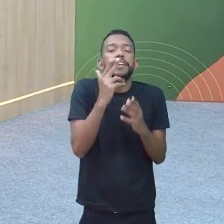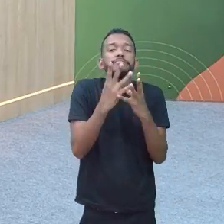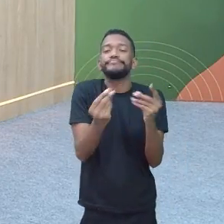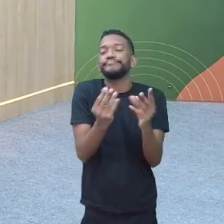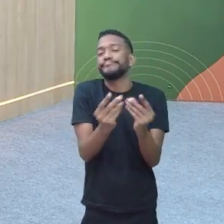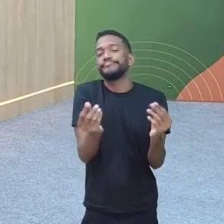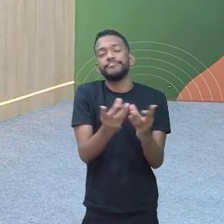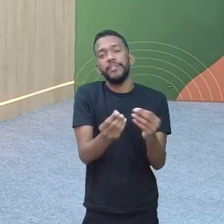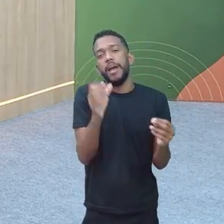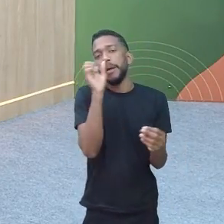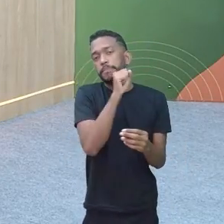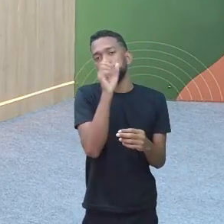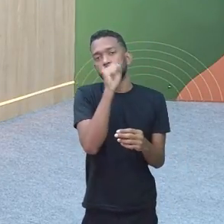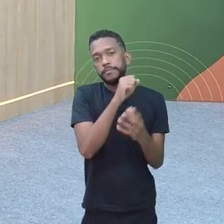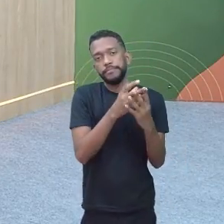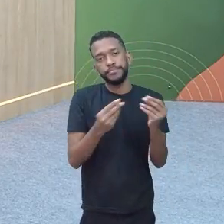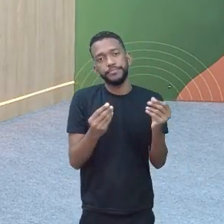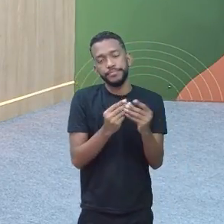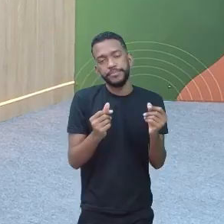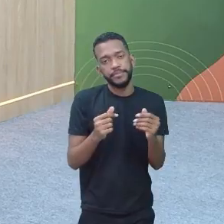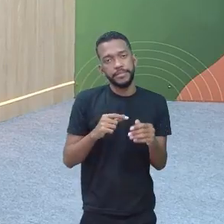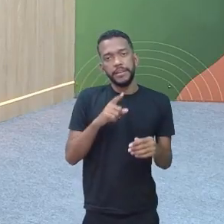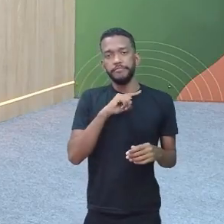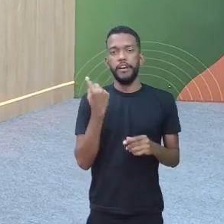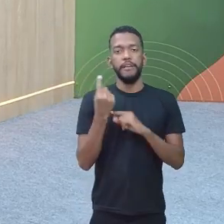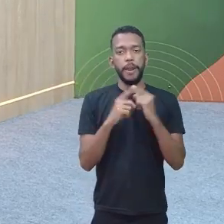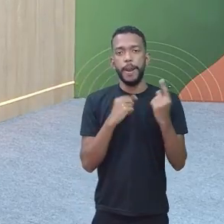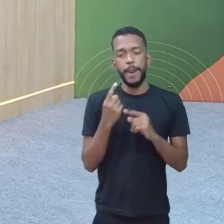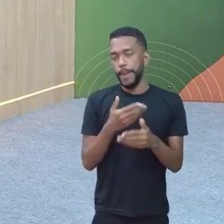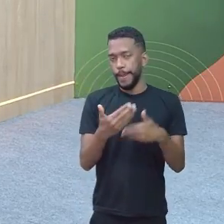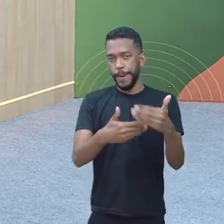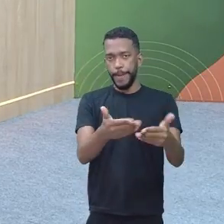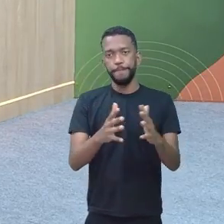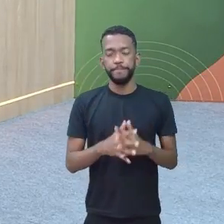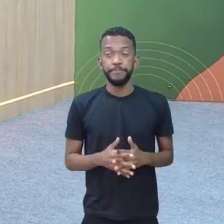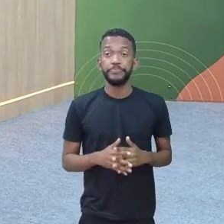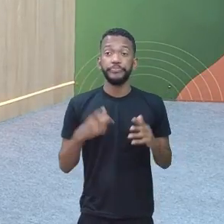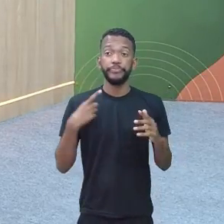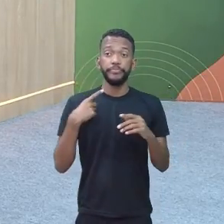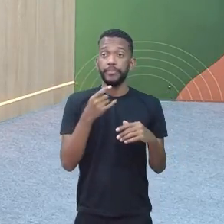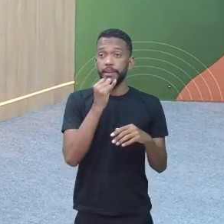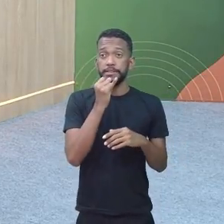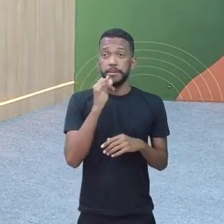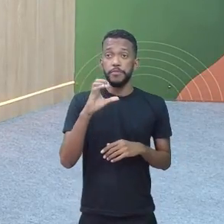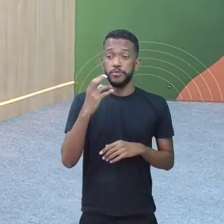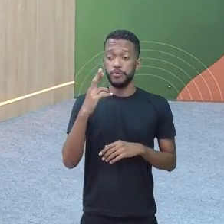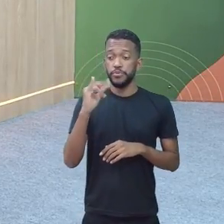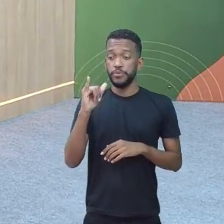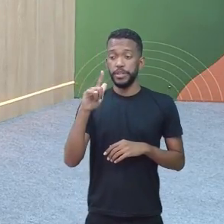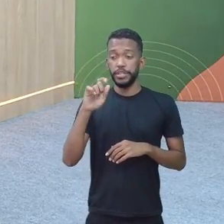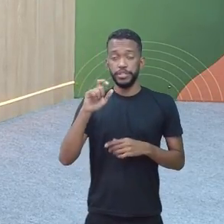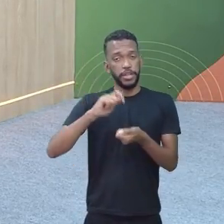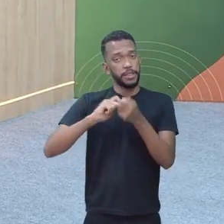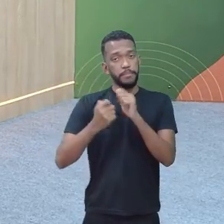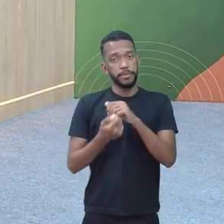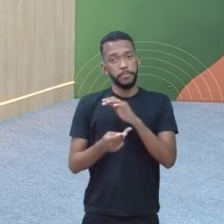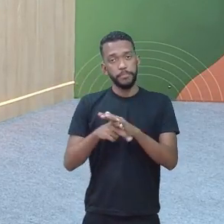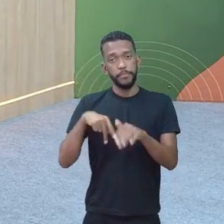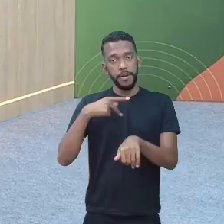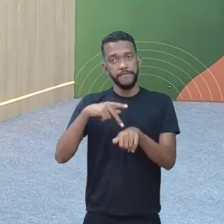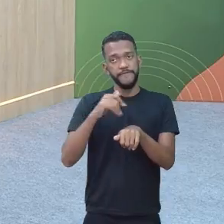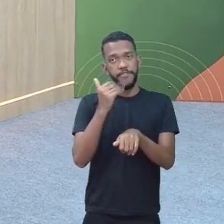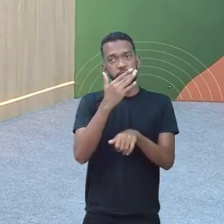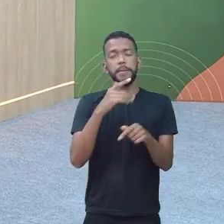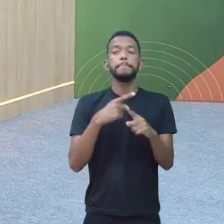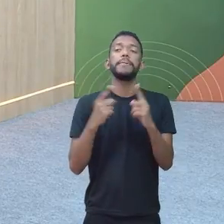efêmera, né? De forma a ter prazo de validade. Então, como eu estava falando, expressões como cringe, que são completamente adaptadas do estrangeiro,